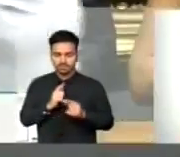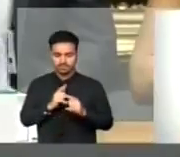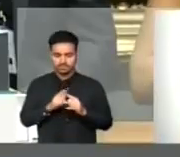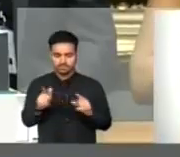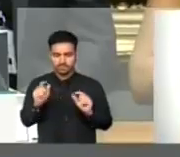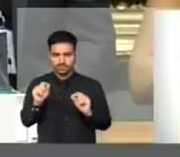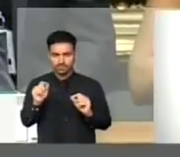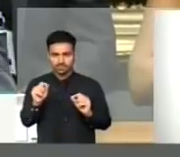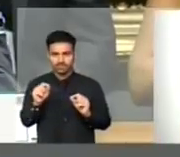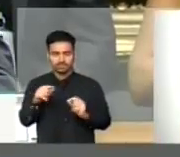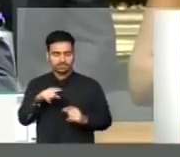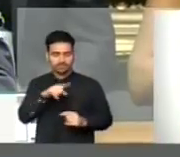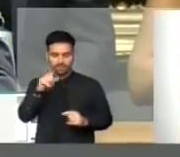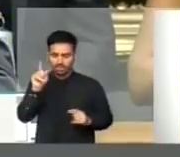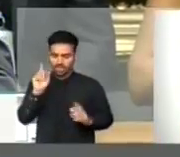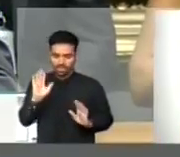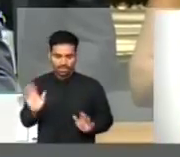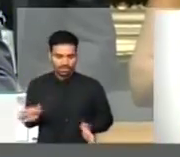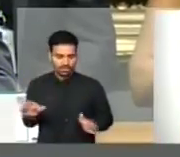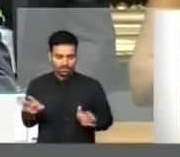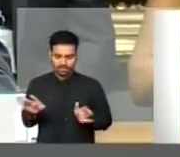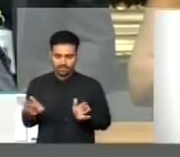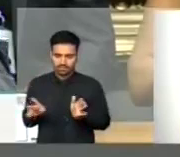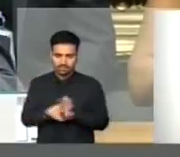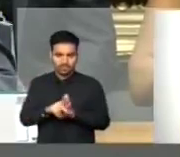invariavelmente intencional da Presidente da República.